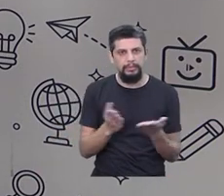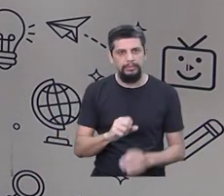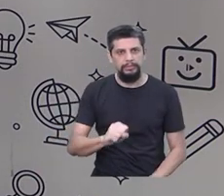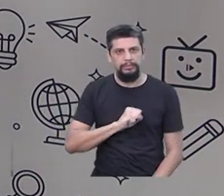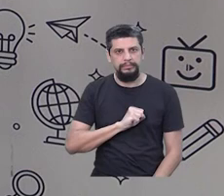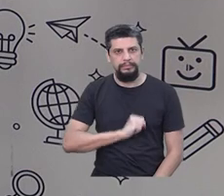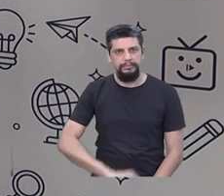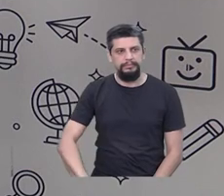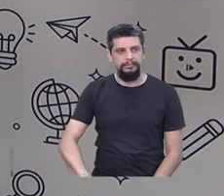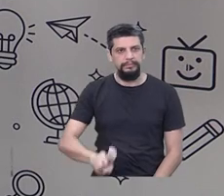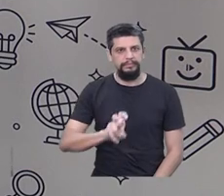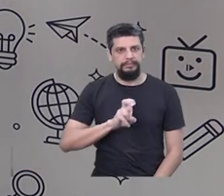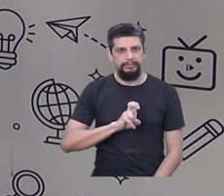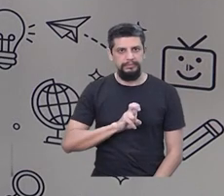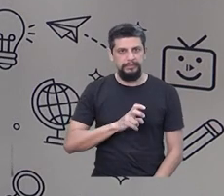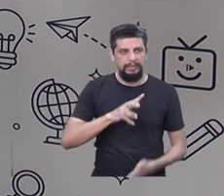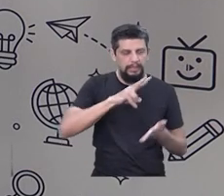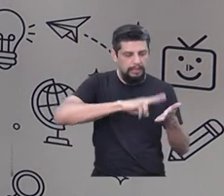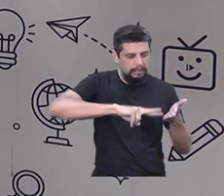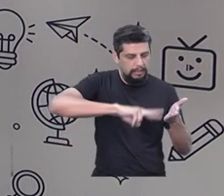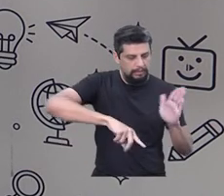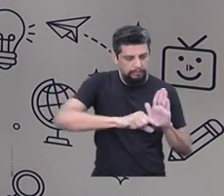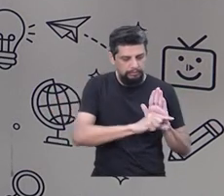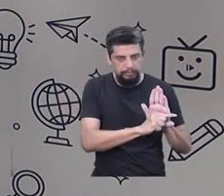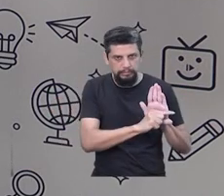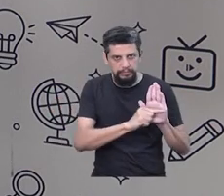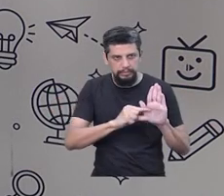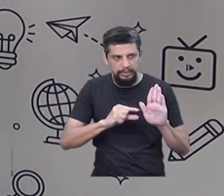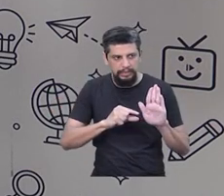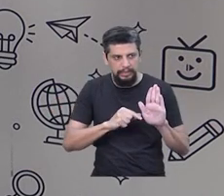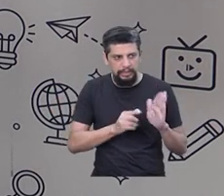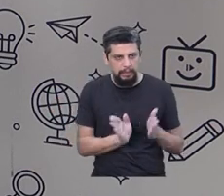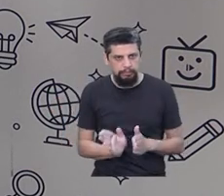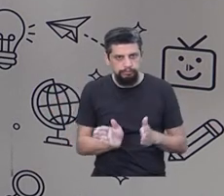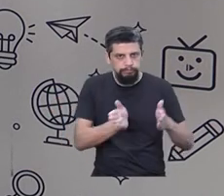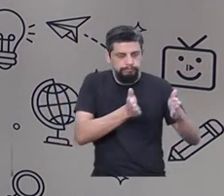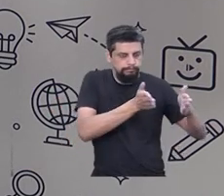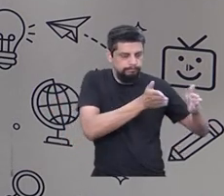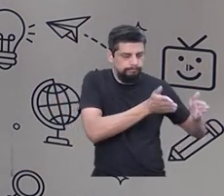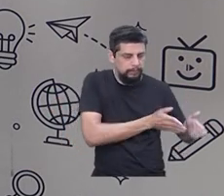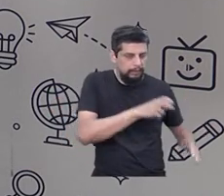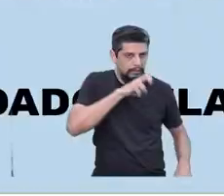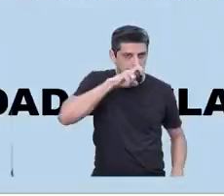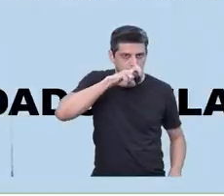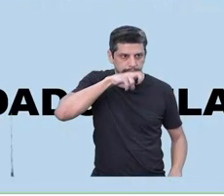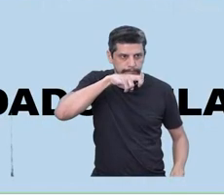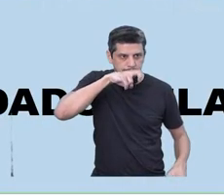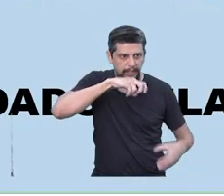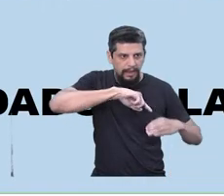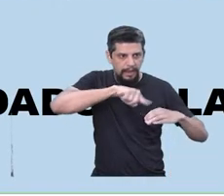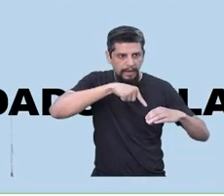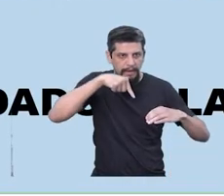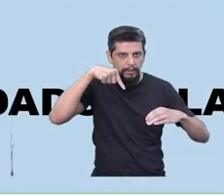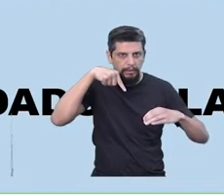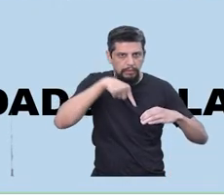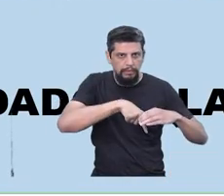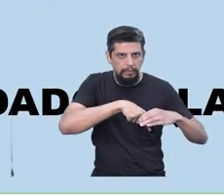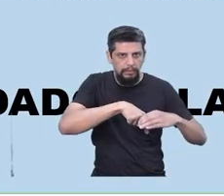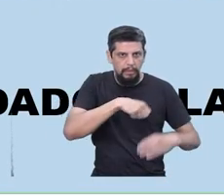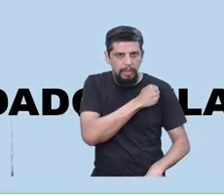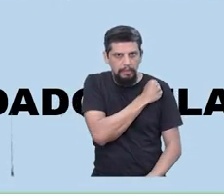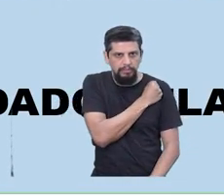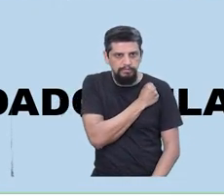o 5. Leia o trecho. Bem ao lado da toupeira, esparramou-se